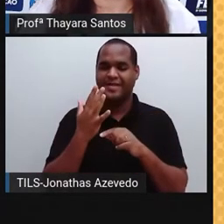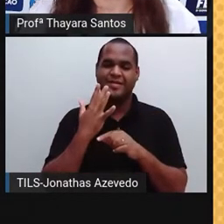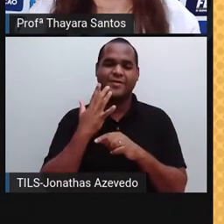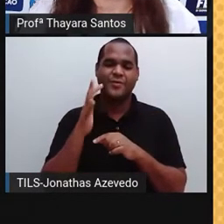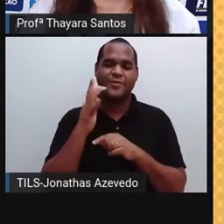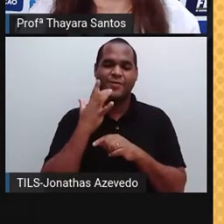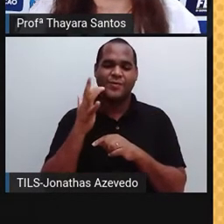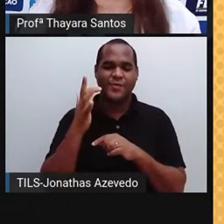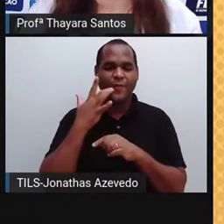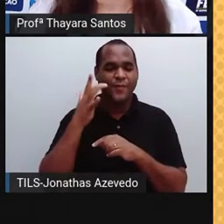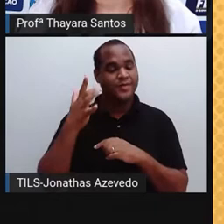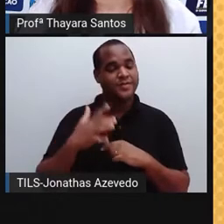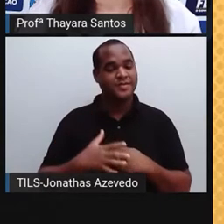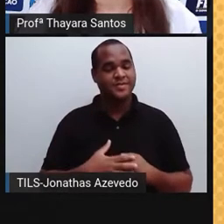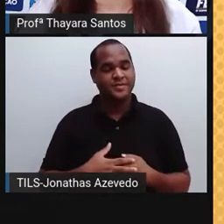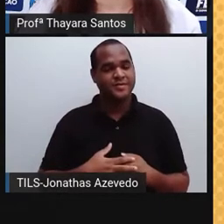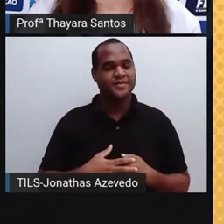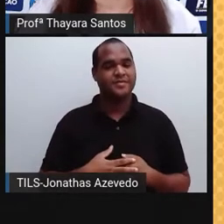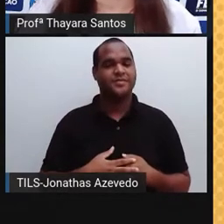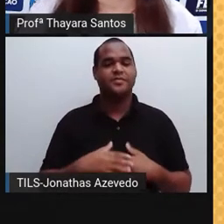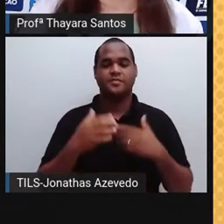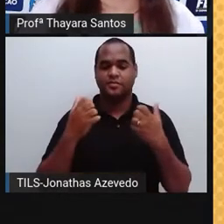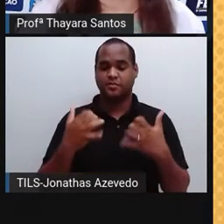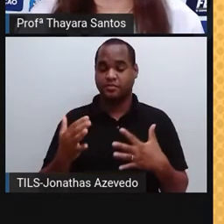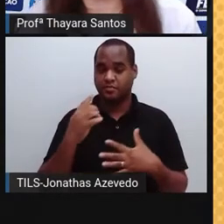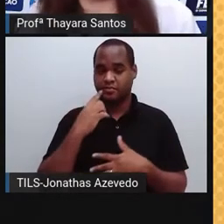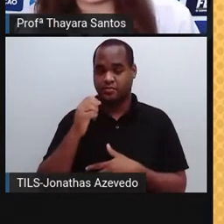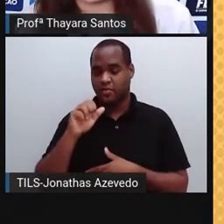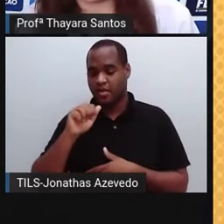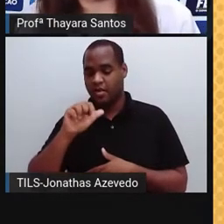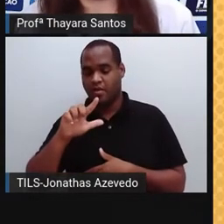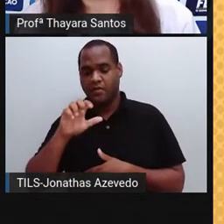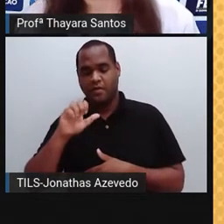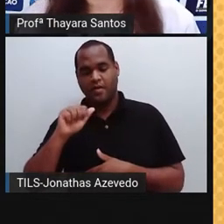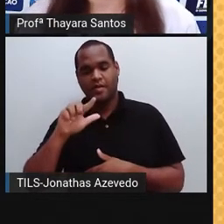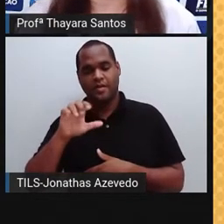nessa segunda fileira, são os metais alcalino terrosos.